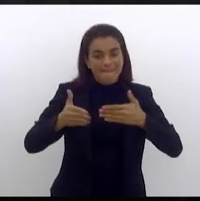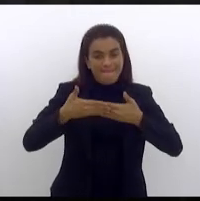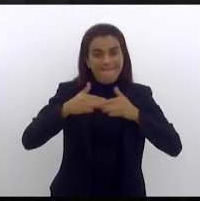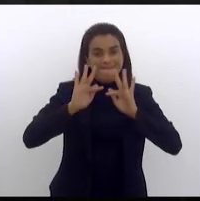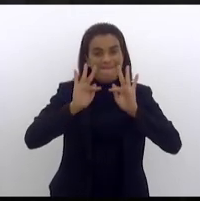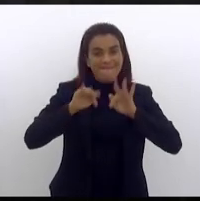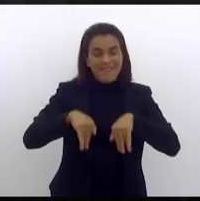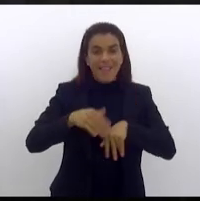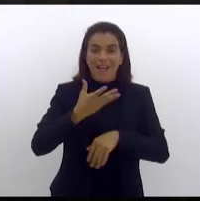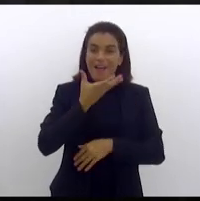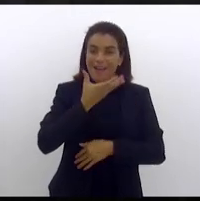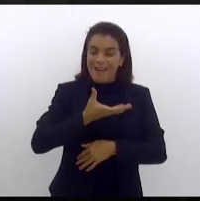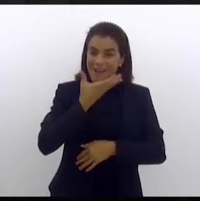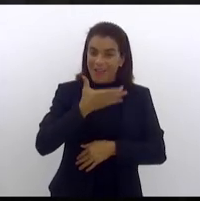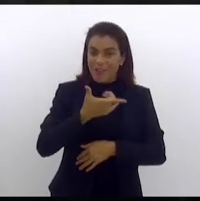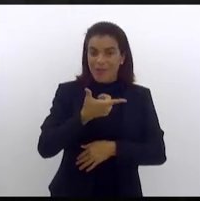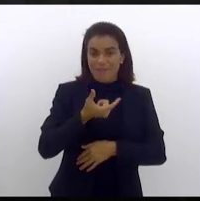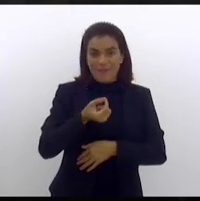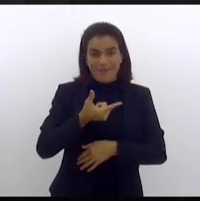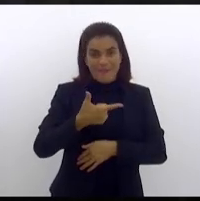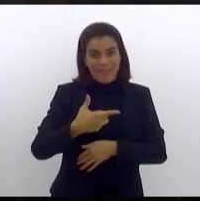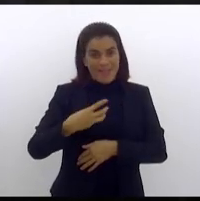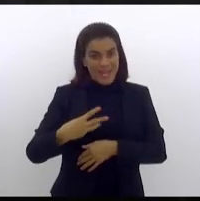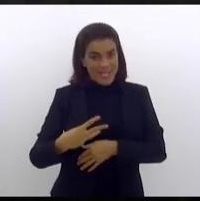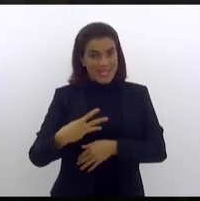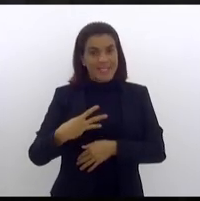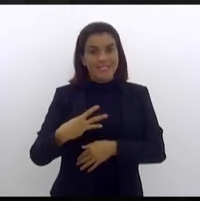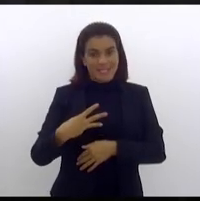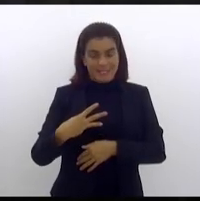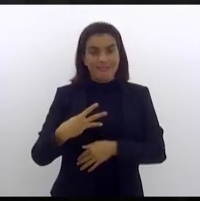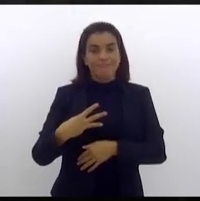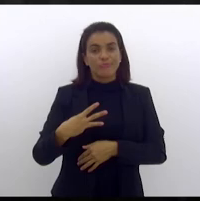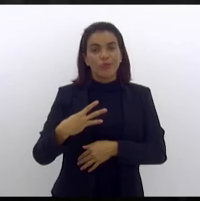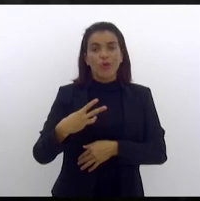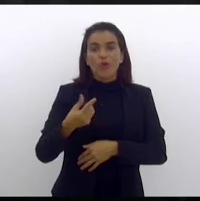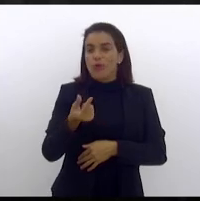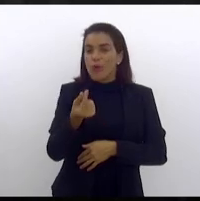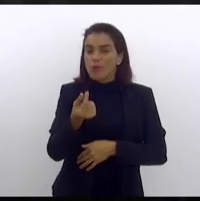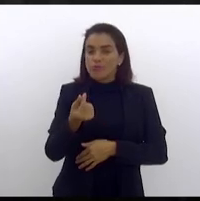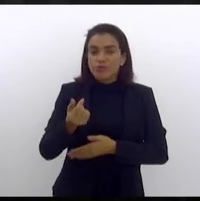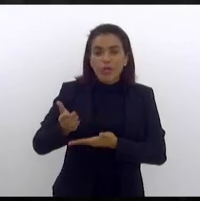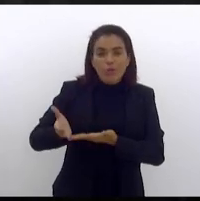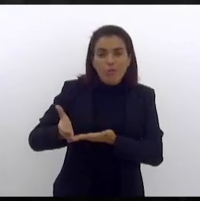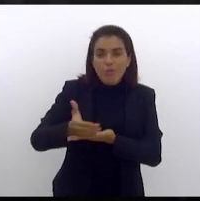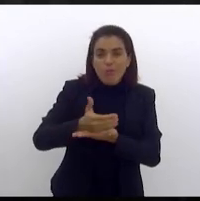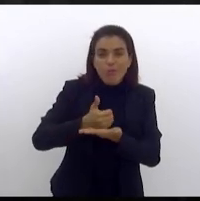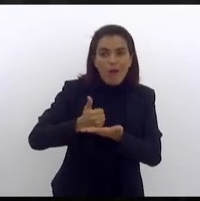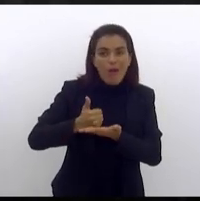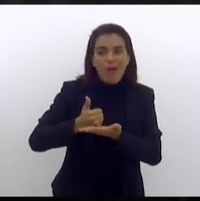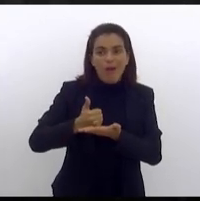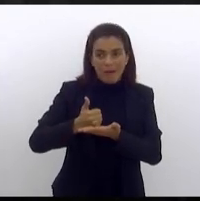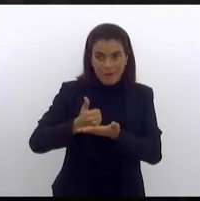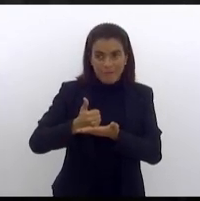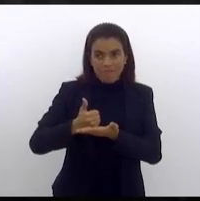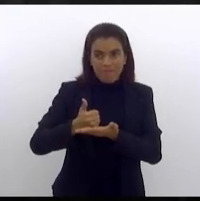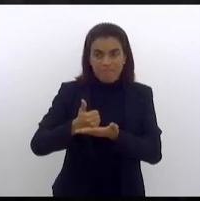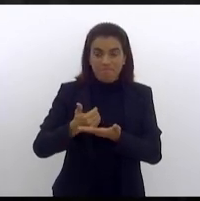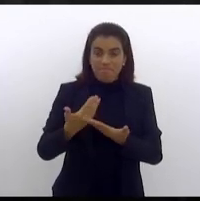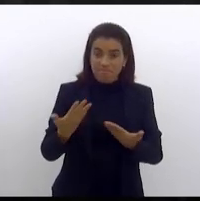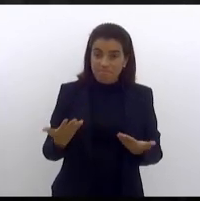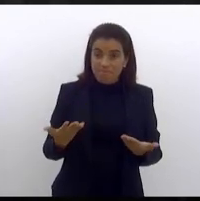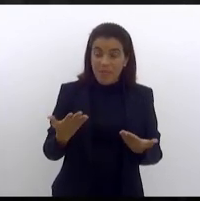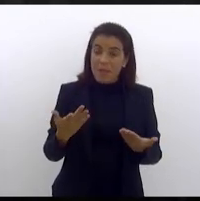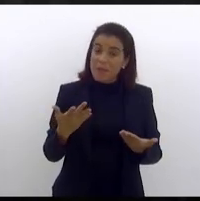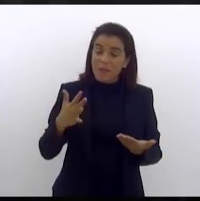ano de 2023 com a receita despesa empatando e